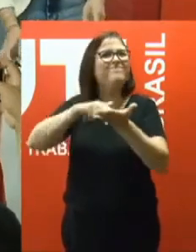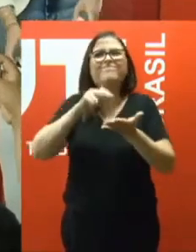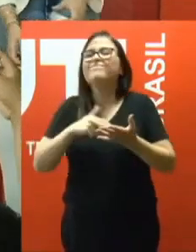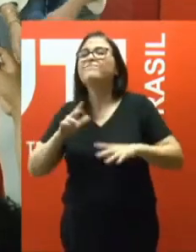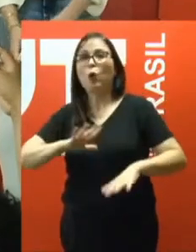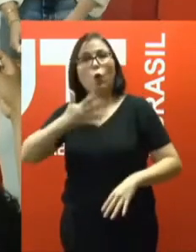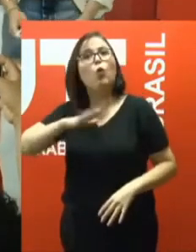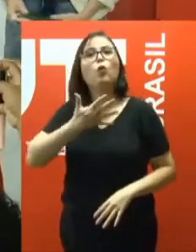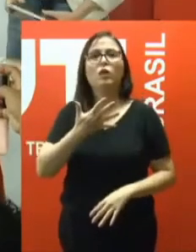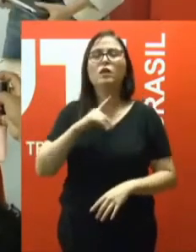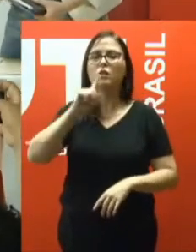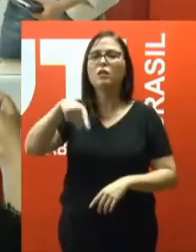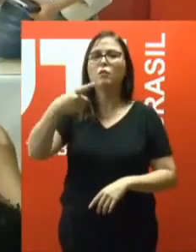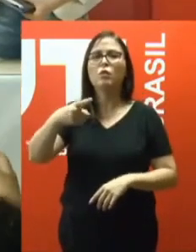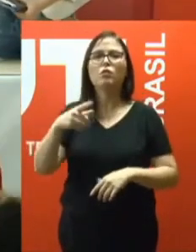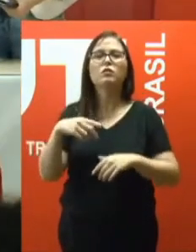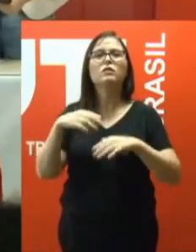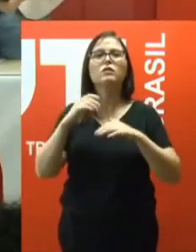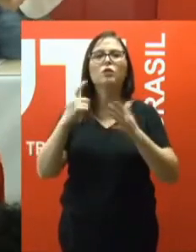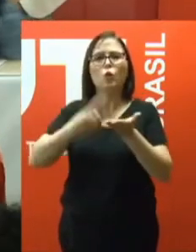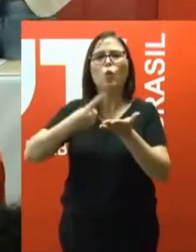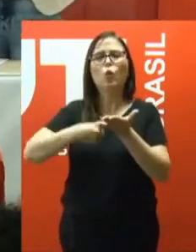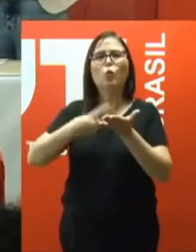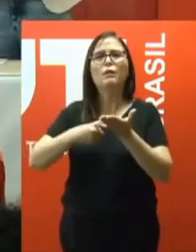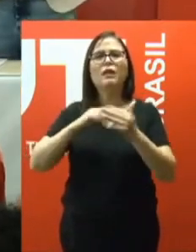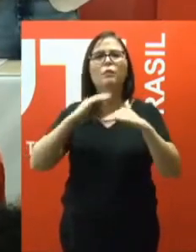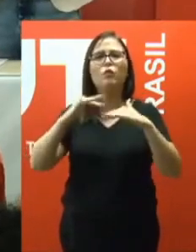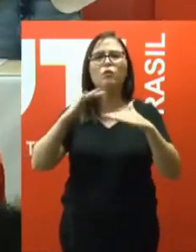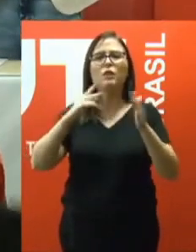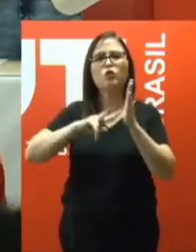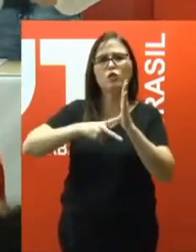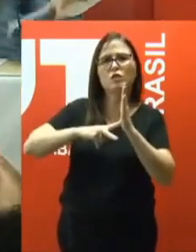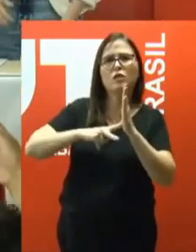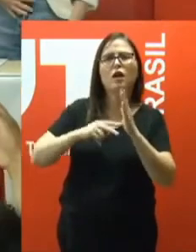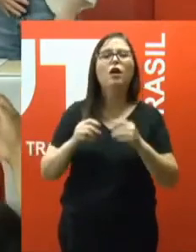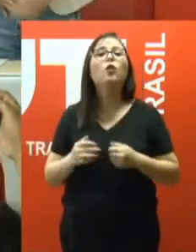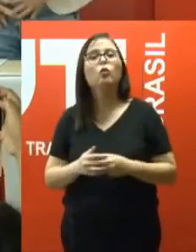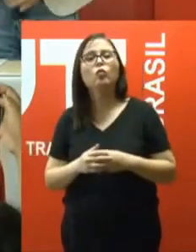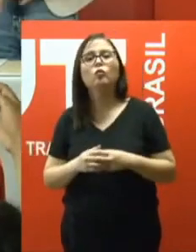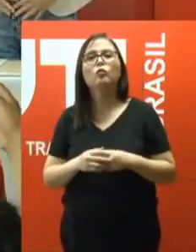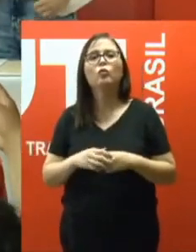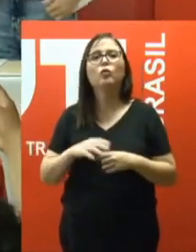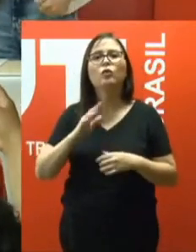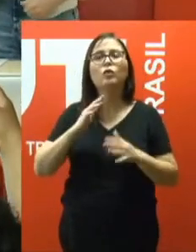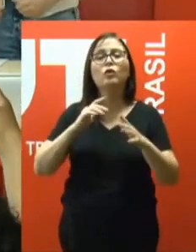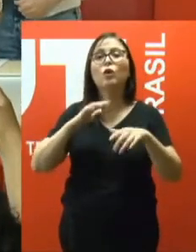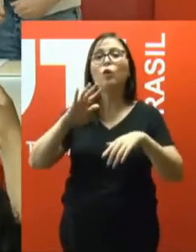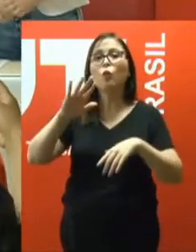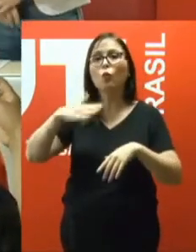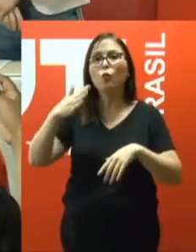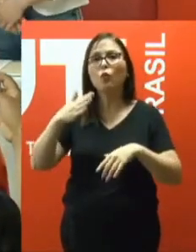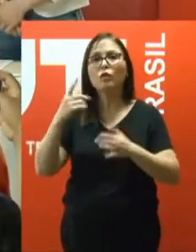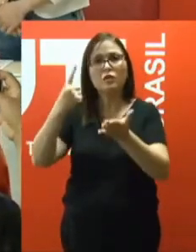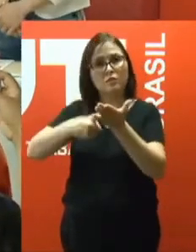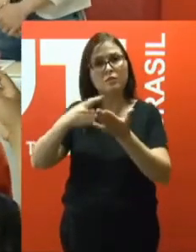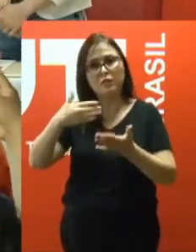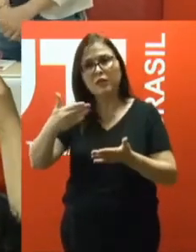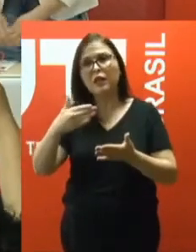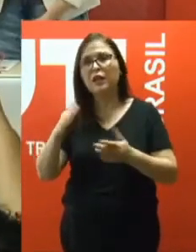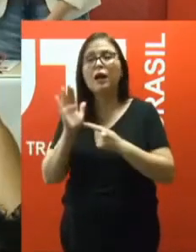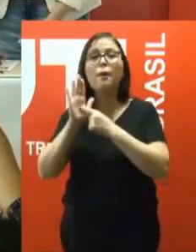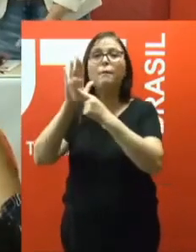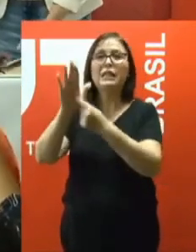uma do movimento social também, vamos fazer uma do movimento sindical. E nessa do movimento sindical é que vocês devem